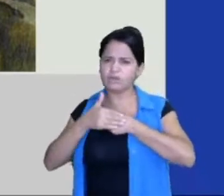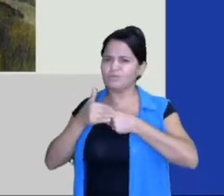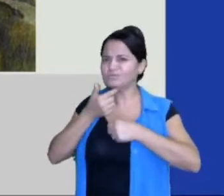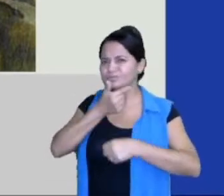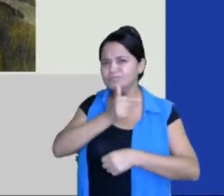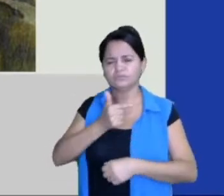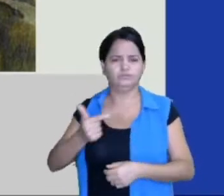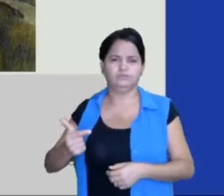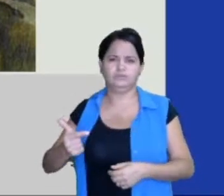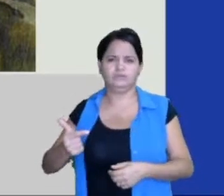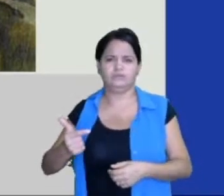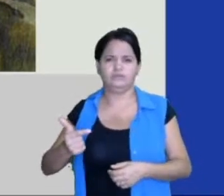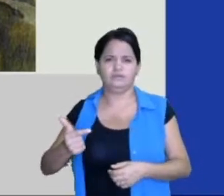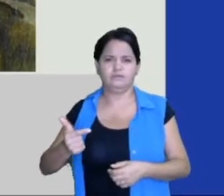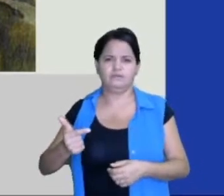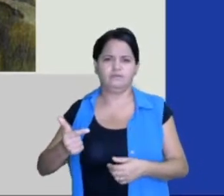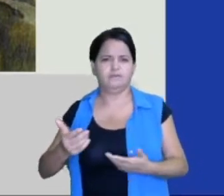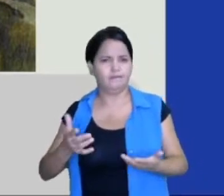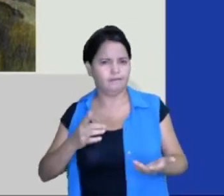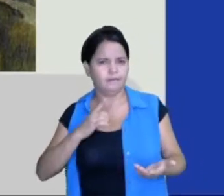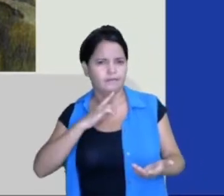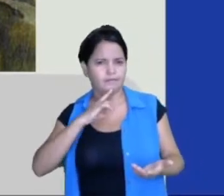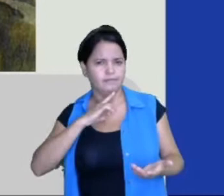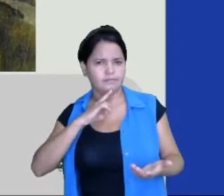monarca, da família dos Romanov.